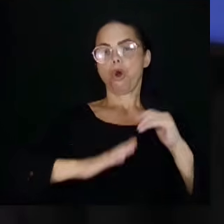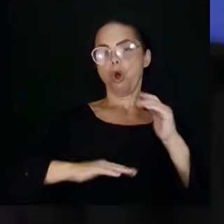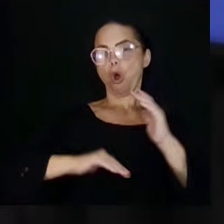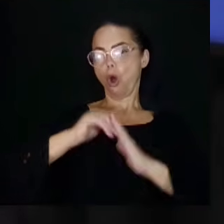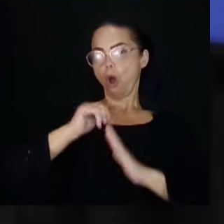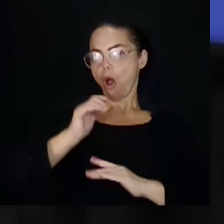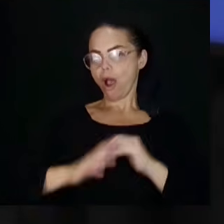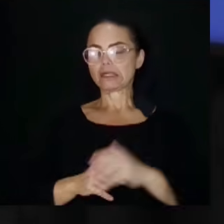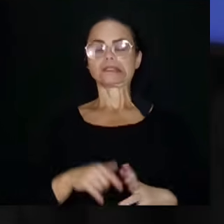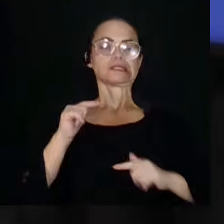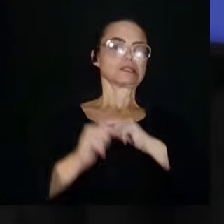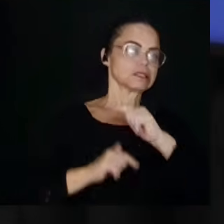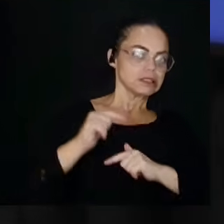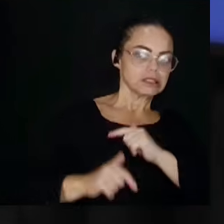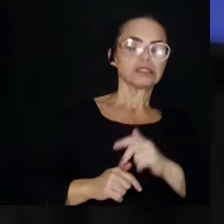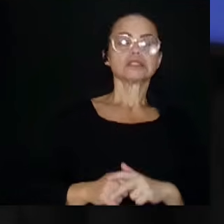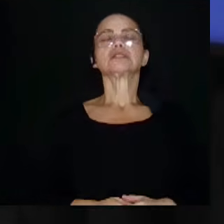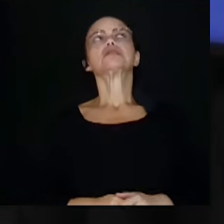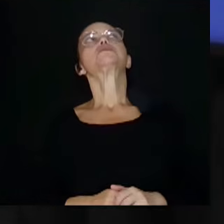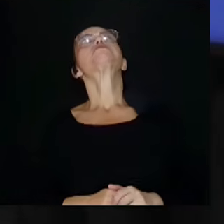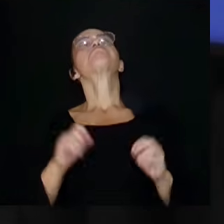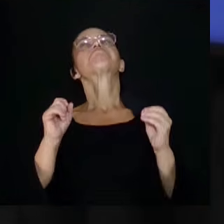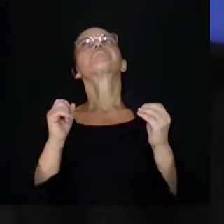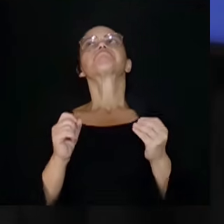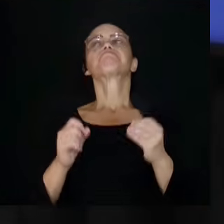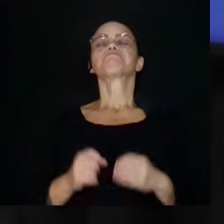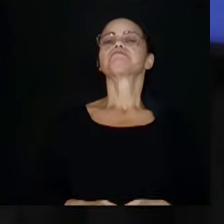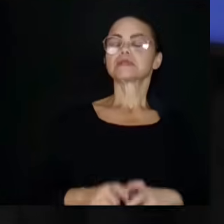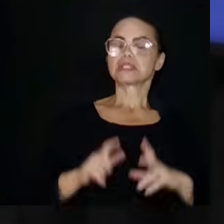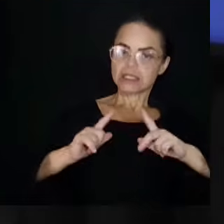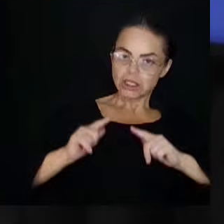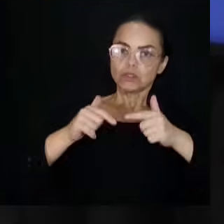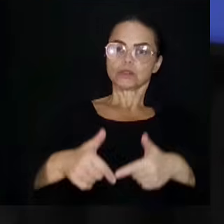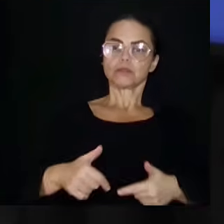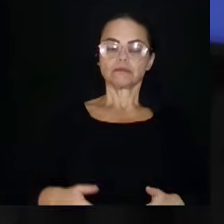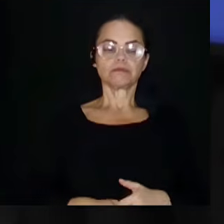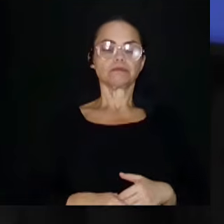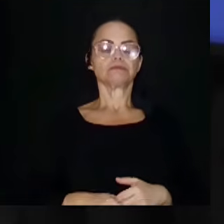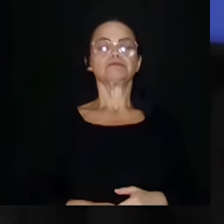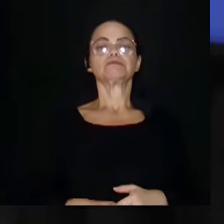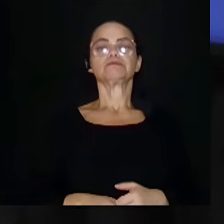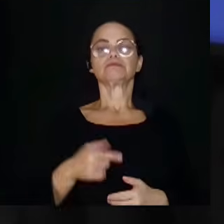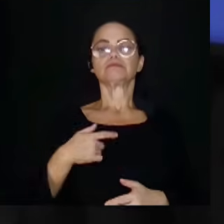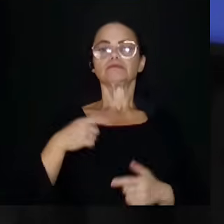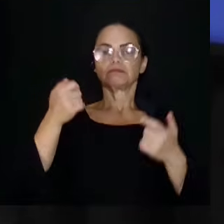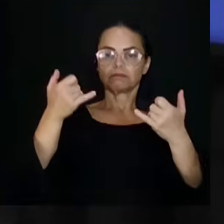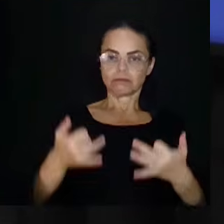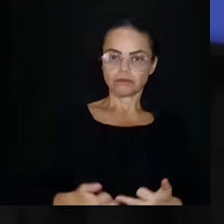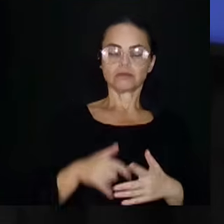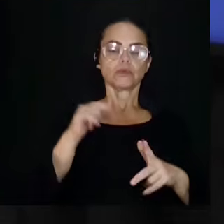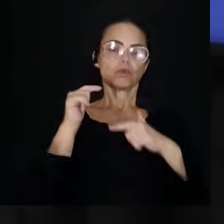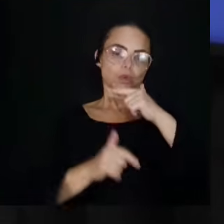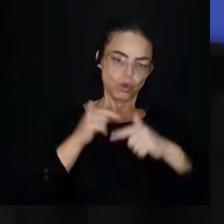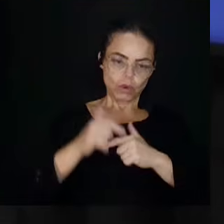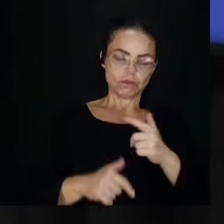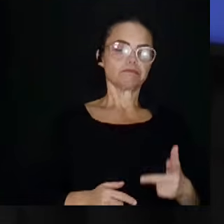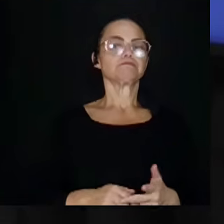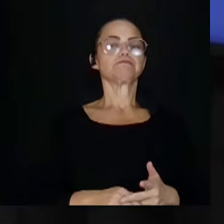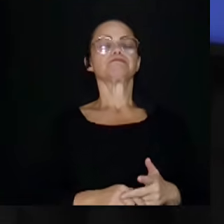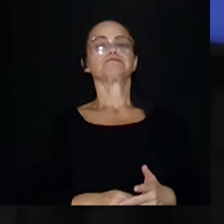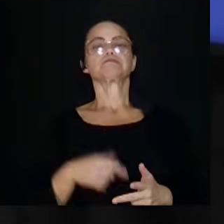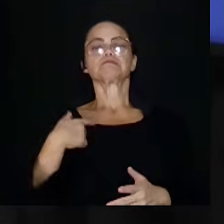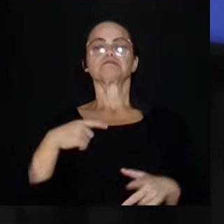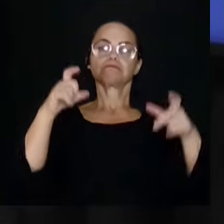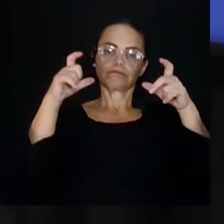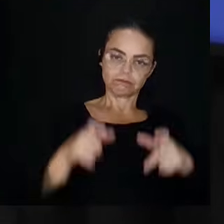atividades, de múltiplas ações, né? Então a gente já falou do teu trabalho, né, no seu local